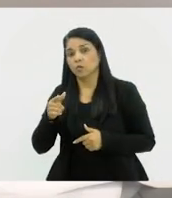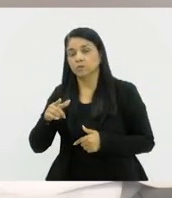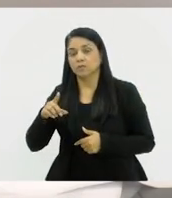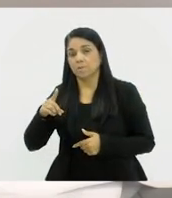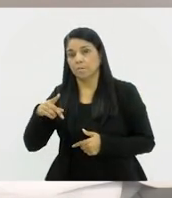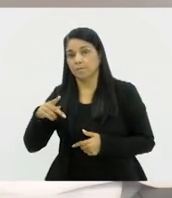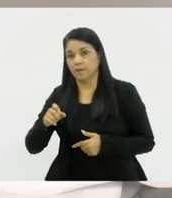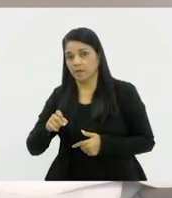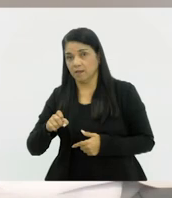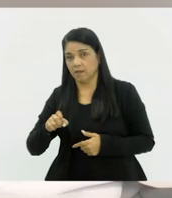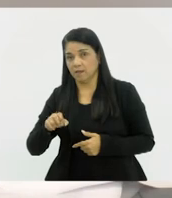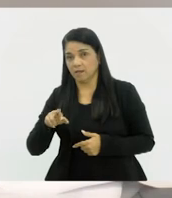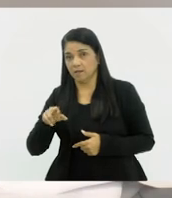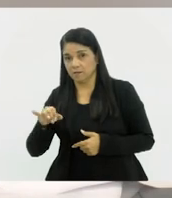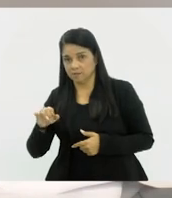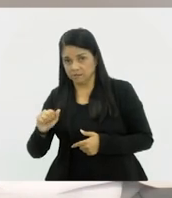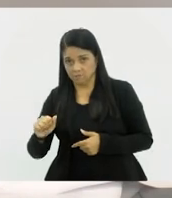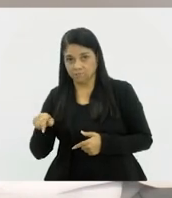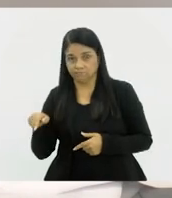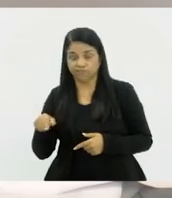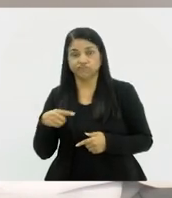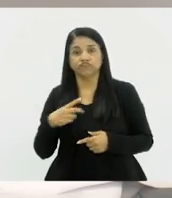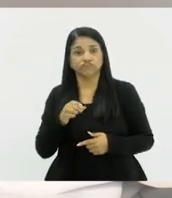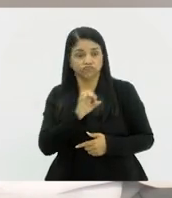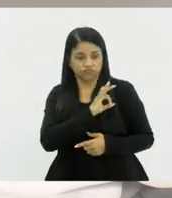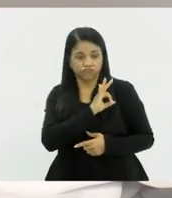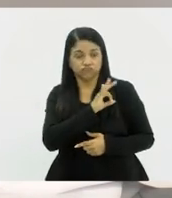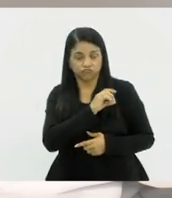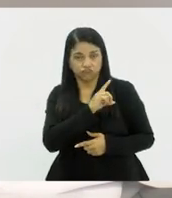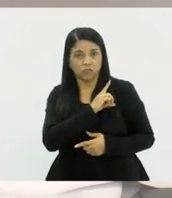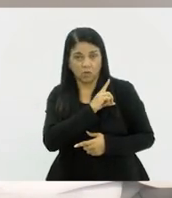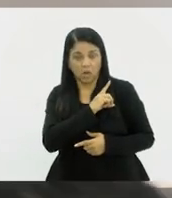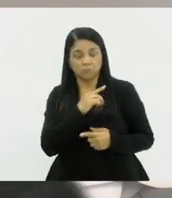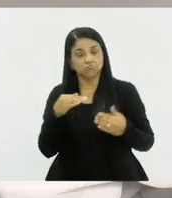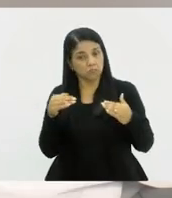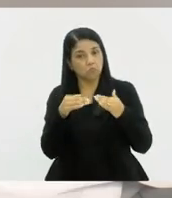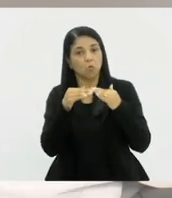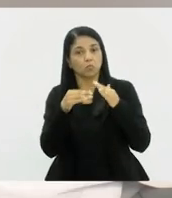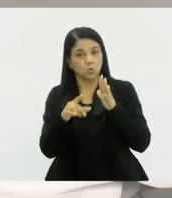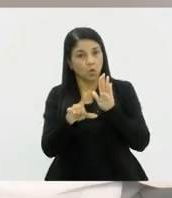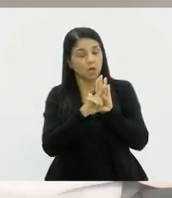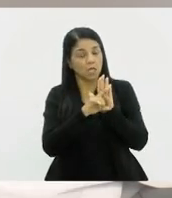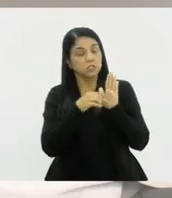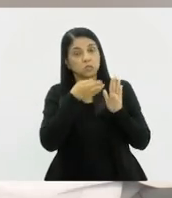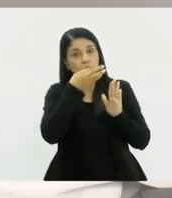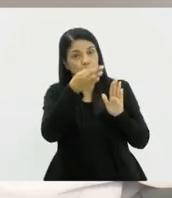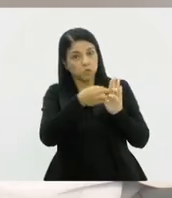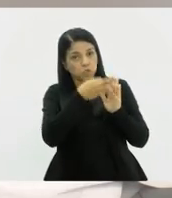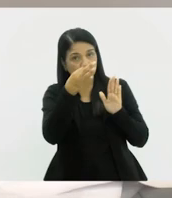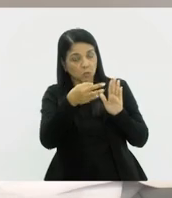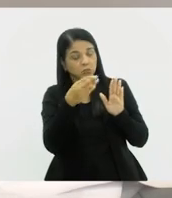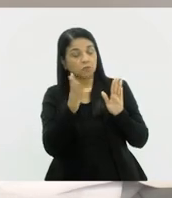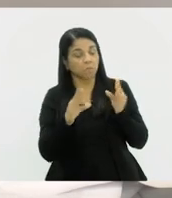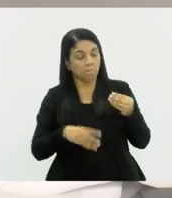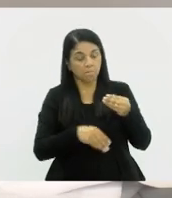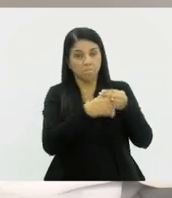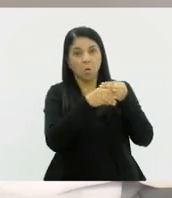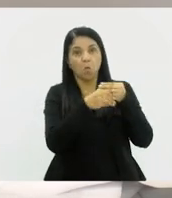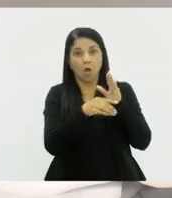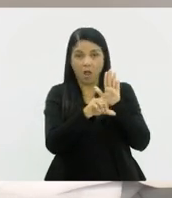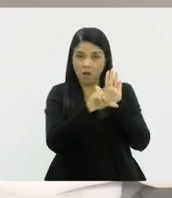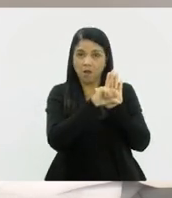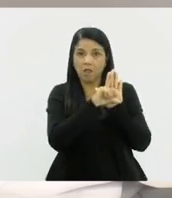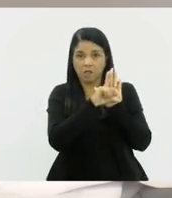e ambos concordaram com a lei fizeram várias sugestões sugestões essas que foram incorporadas a lei